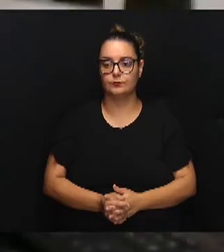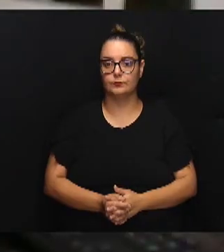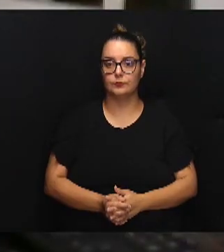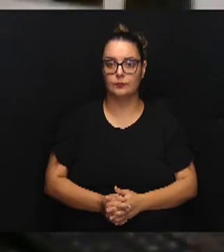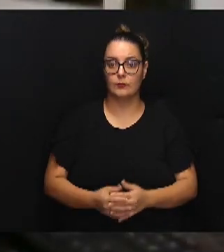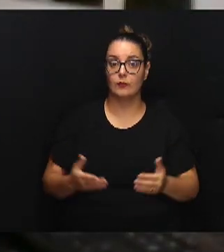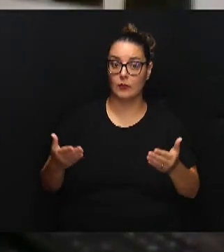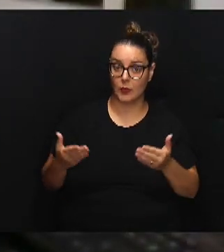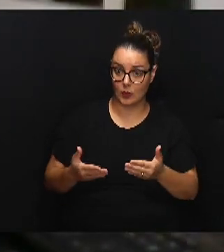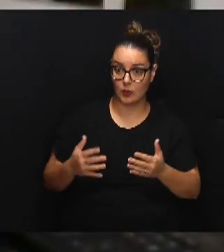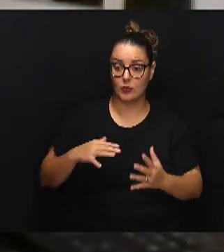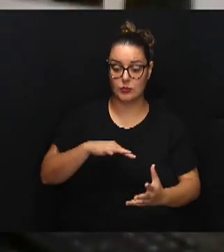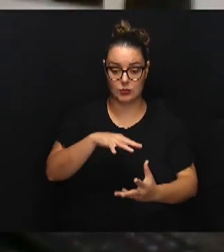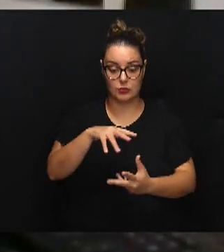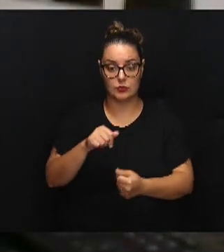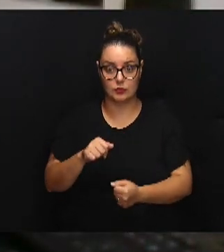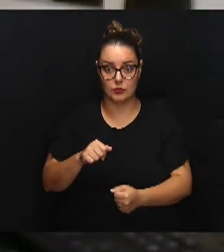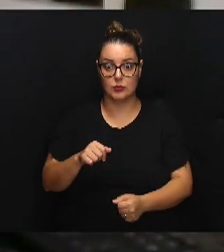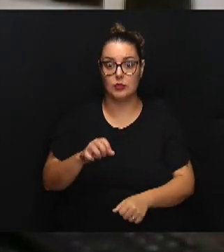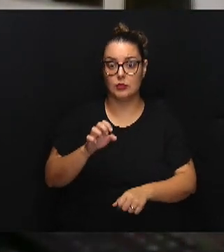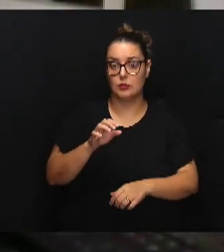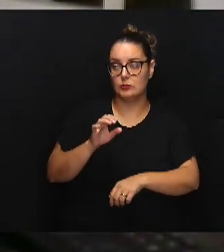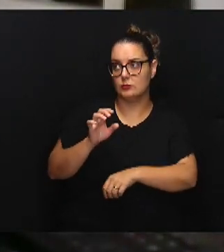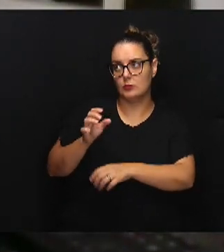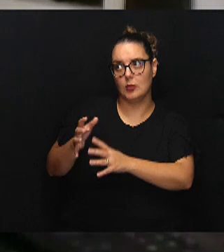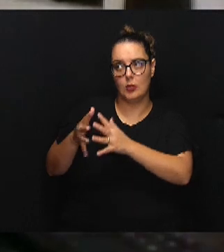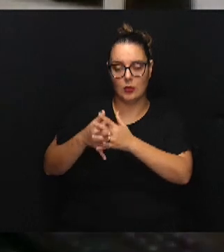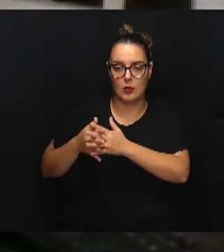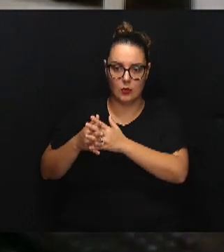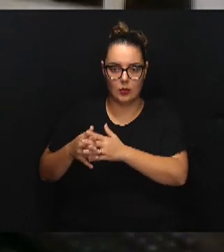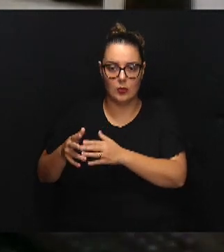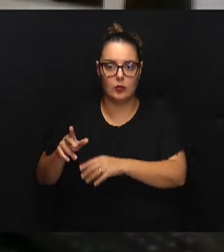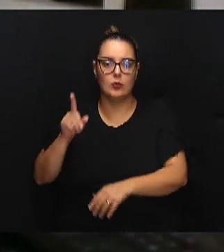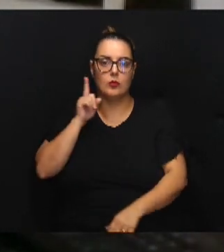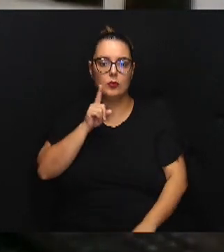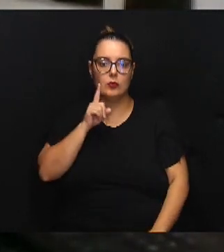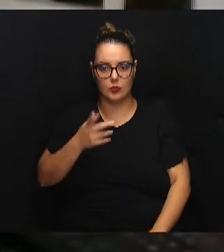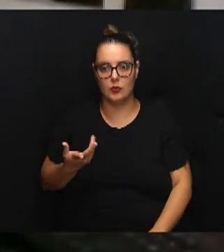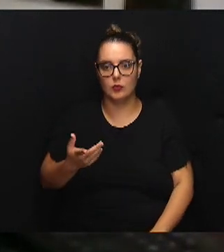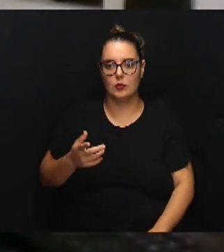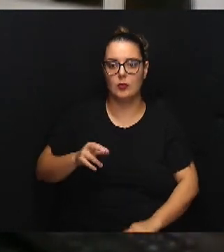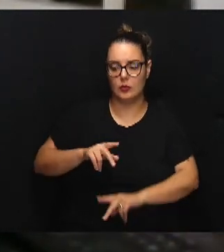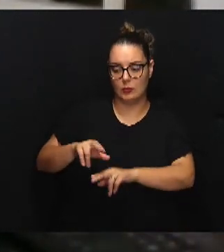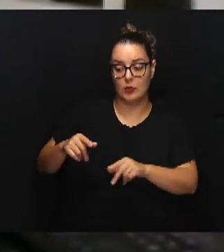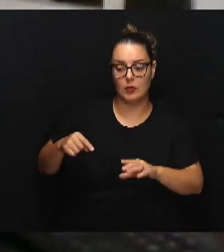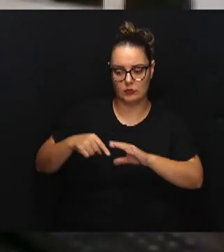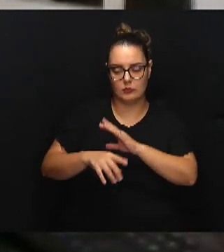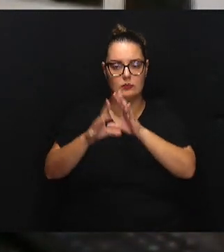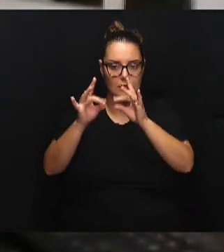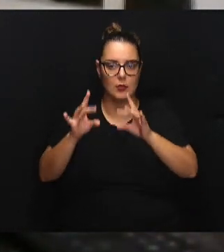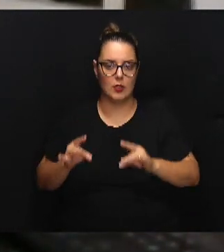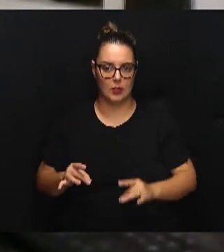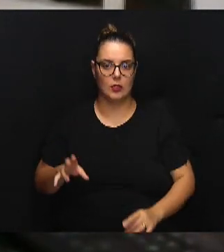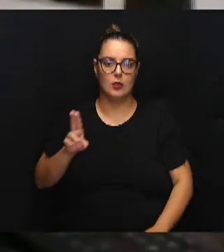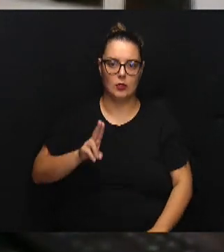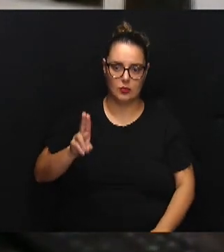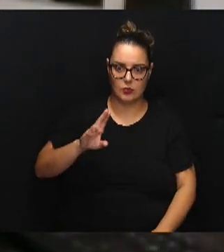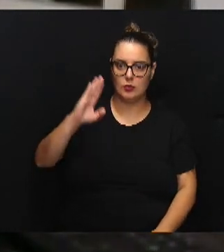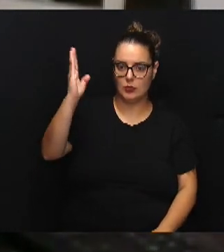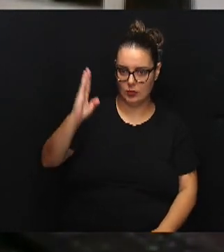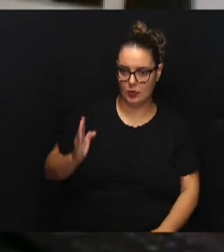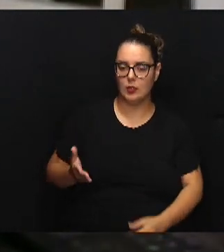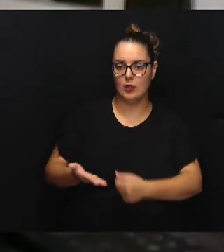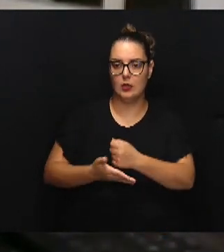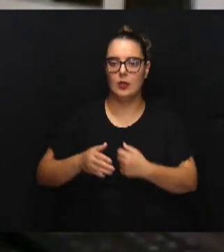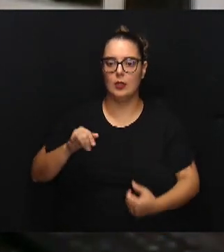hoje, no mundo, né, os Estados Unidos, através da EPA, está mais adiantado e muitas das coisas que a gente, né, aplica no Brasil são baseadas